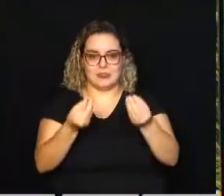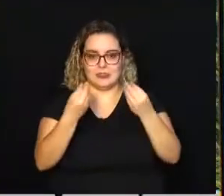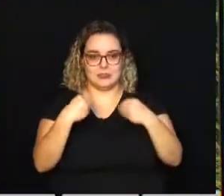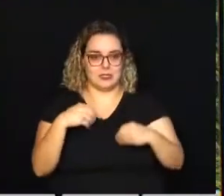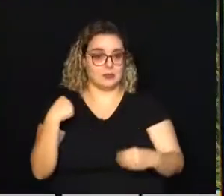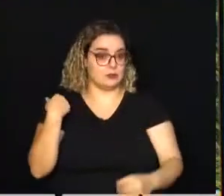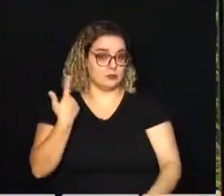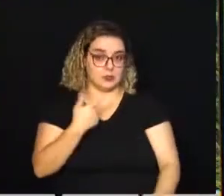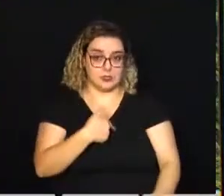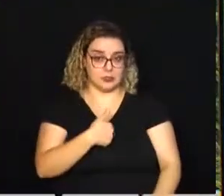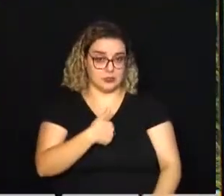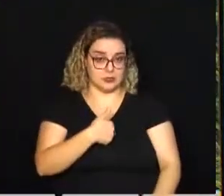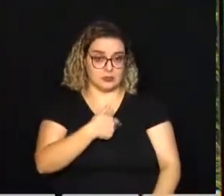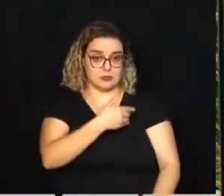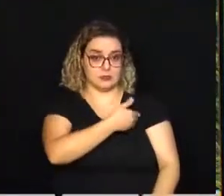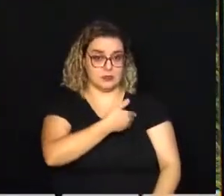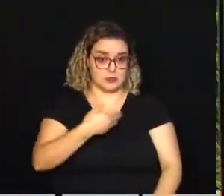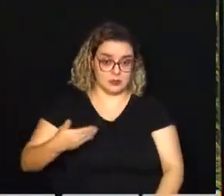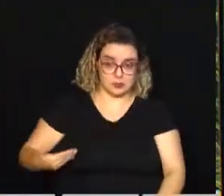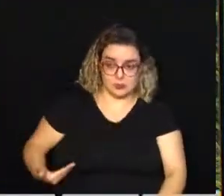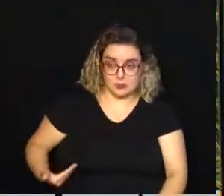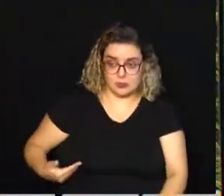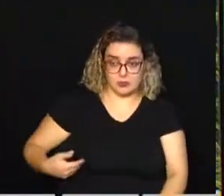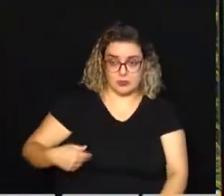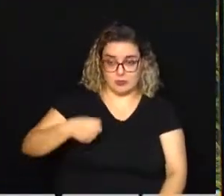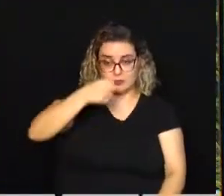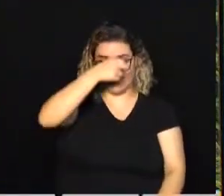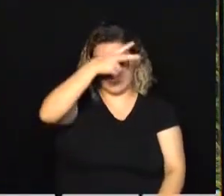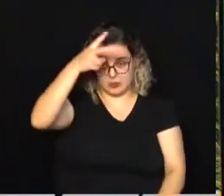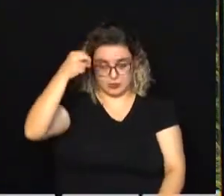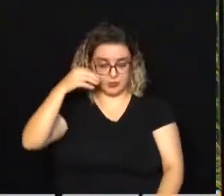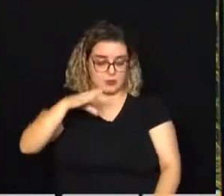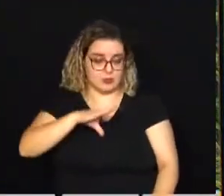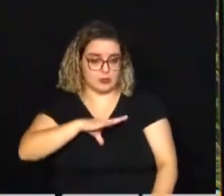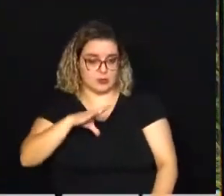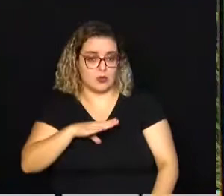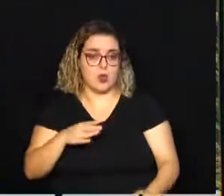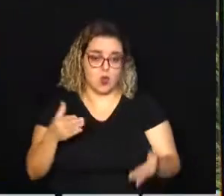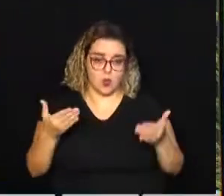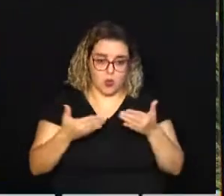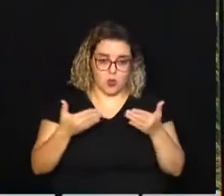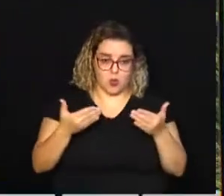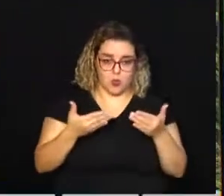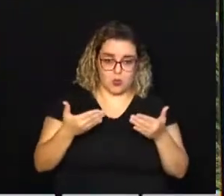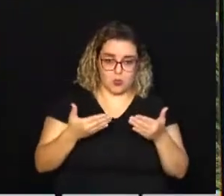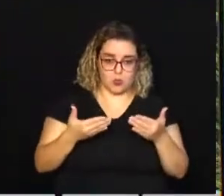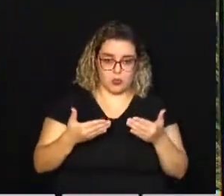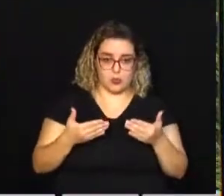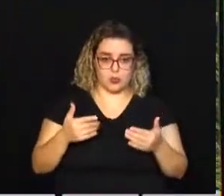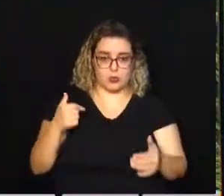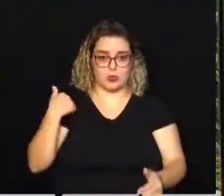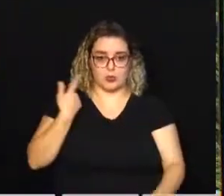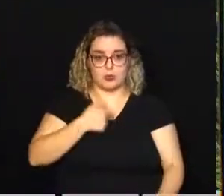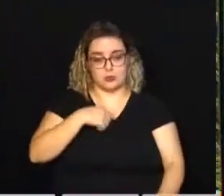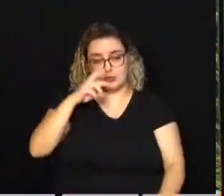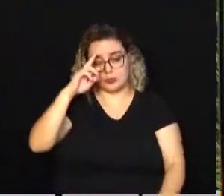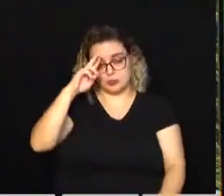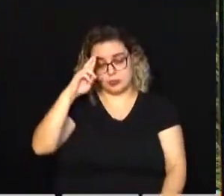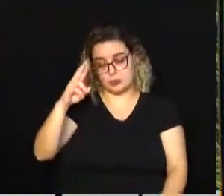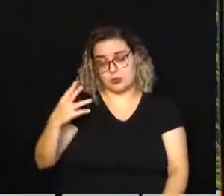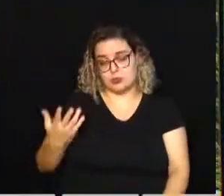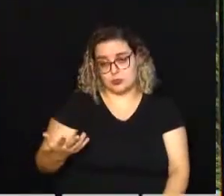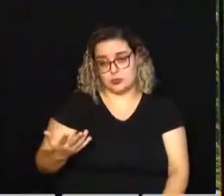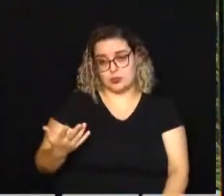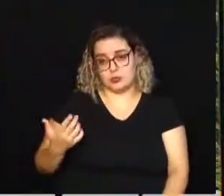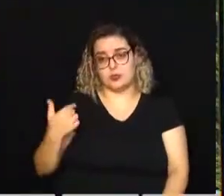pelo governo municipal, né, pela administração pública, que é quem, né, hoje, que é o nosso patrão, né? Vamos se dizer assim, nós